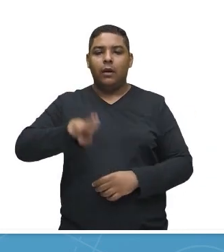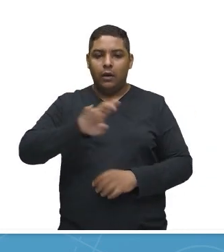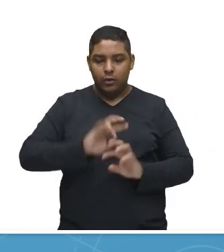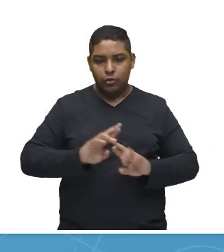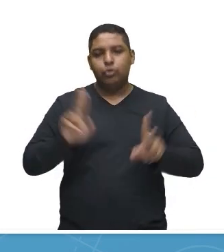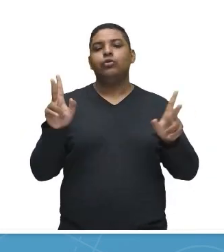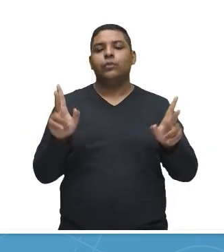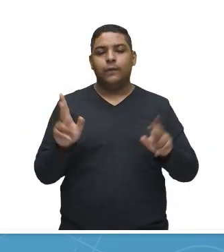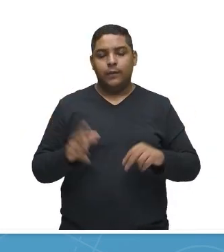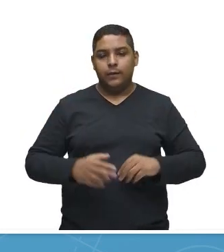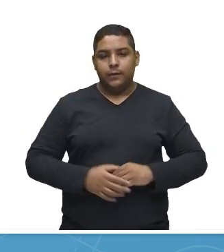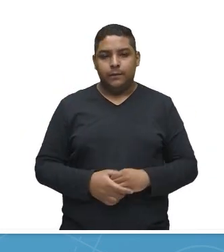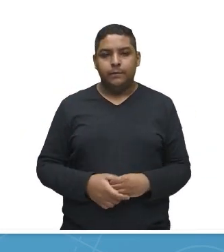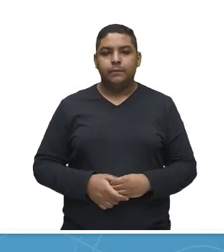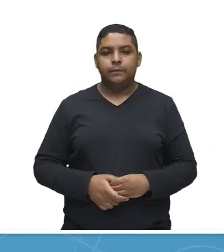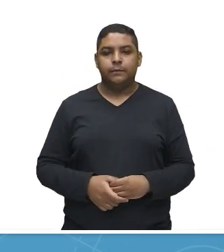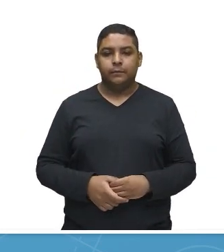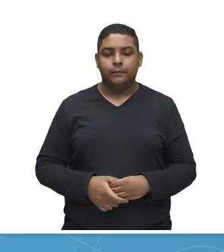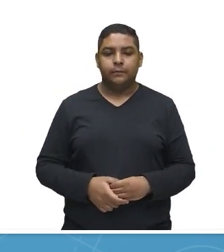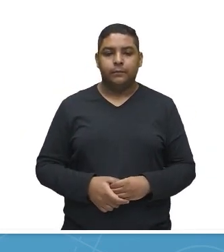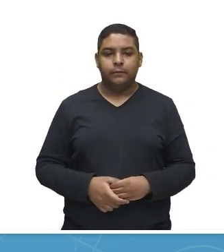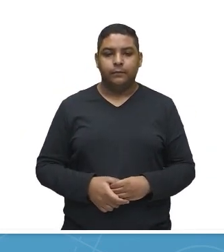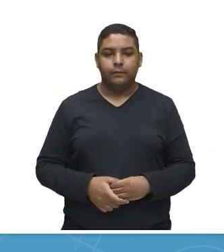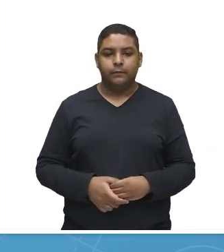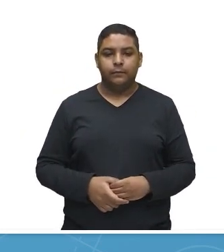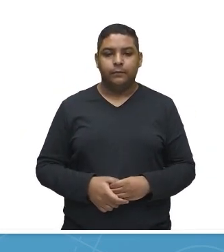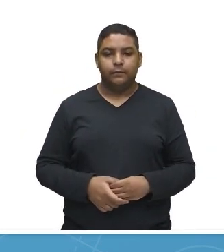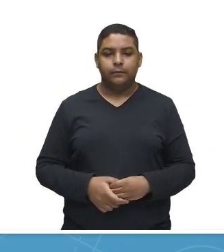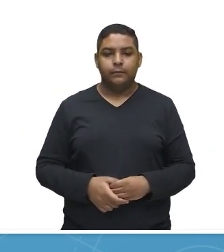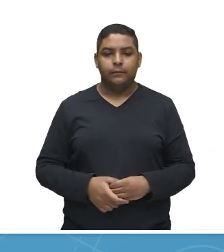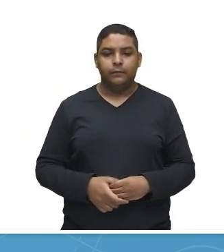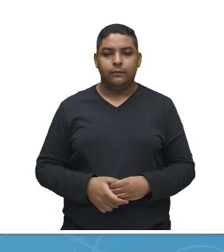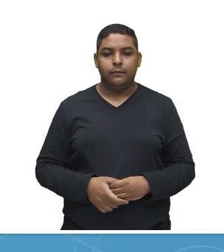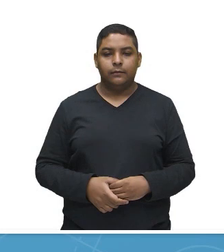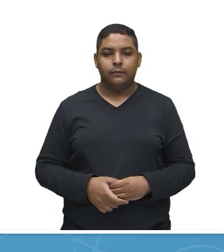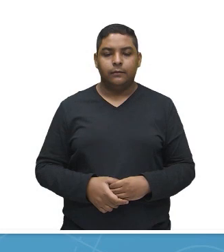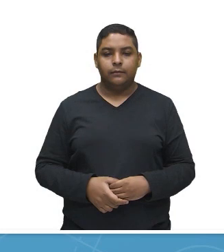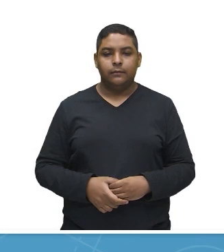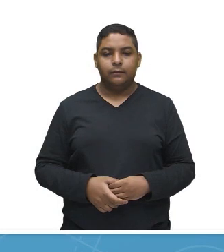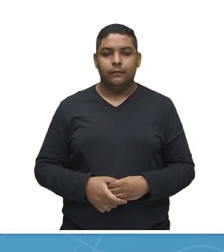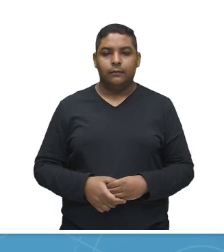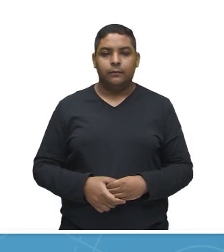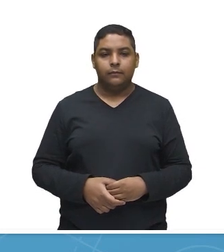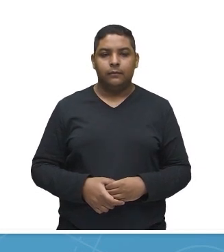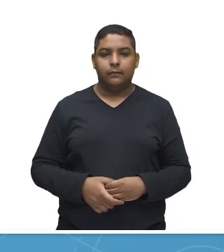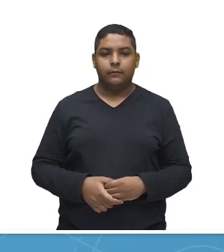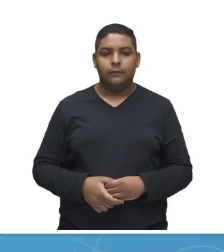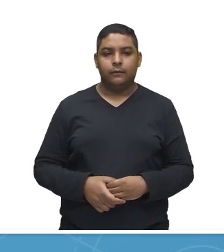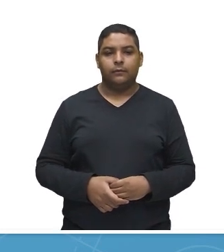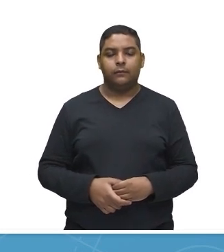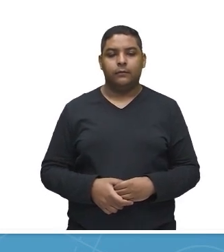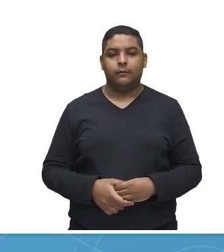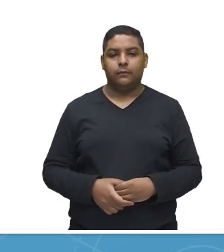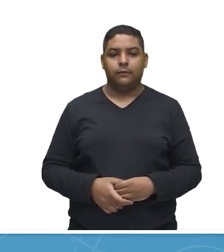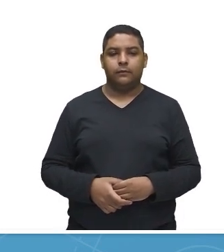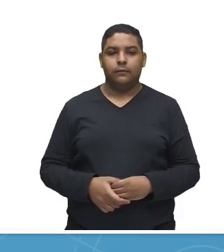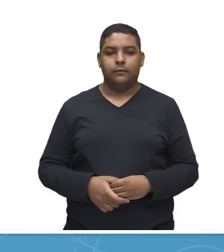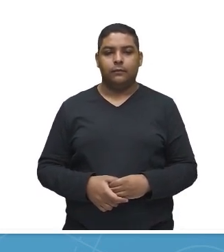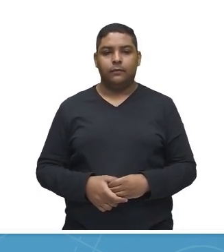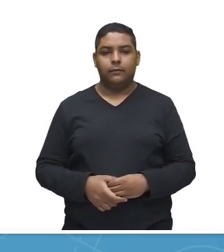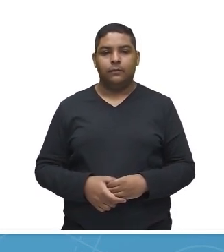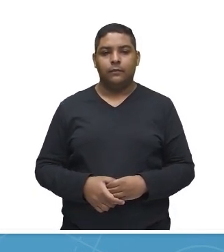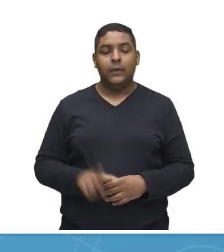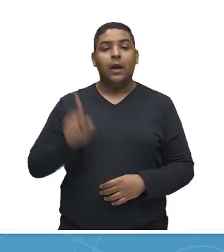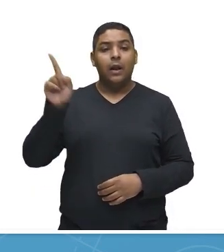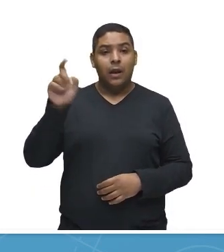com matérias-primas diferentes. Vamos ver outras características do arco e flecha lá do